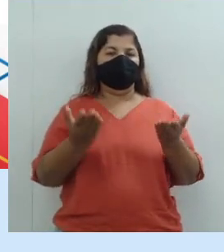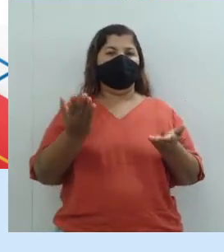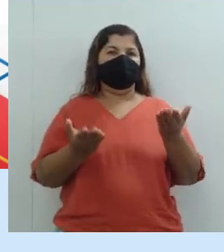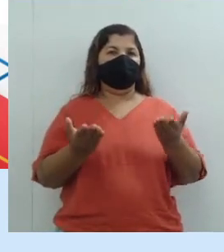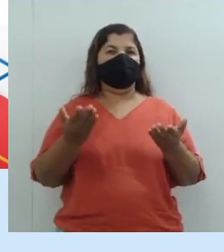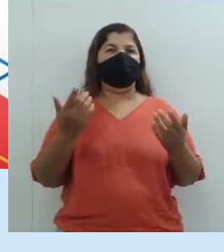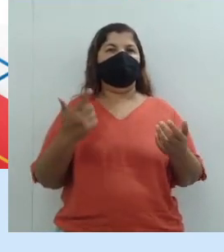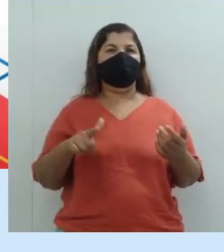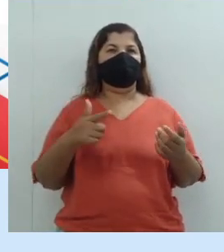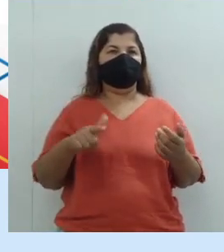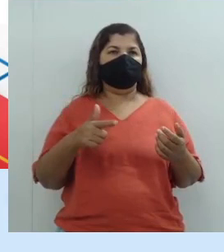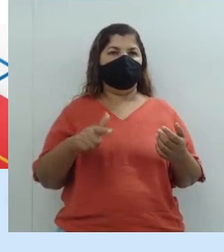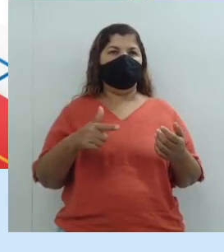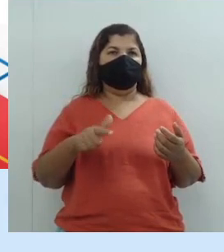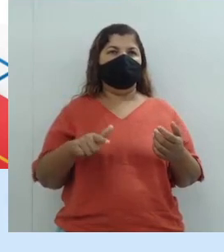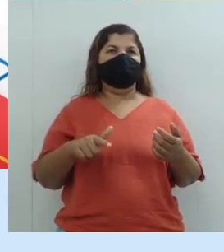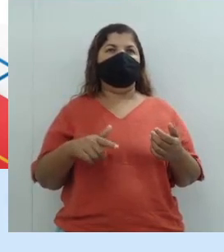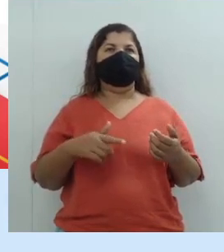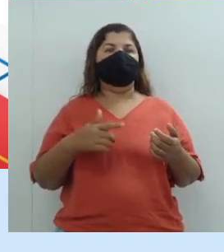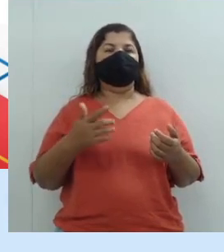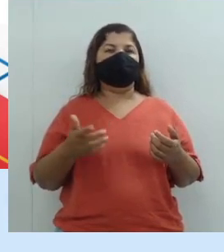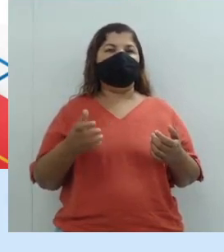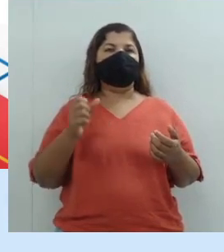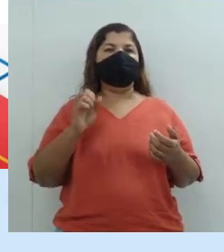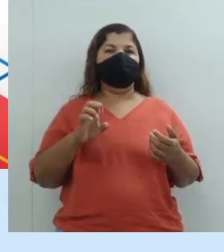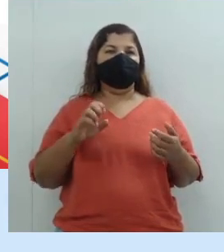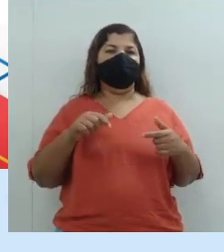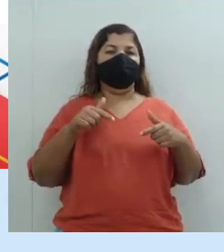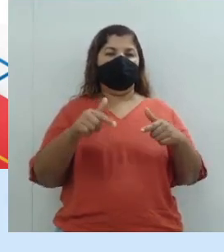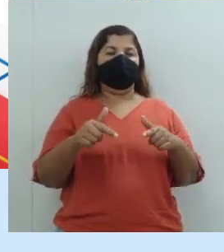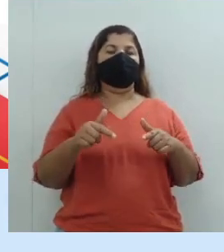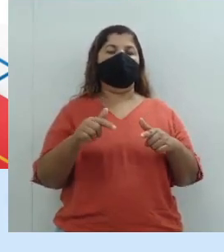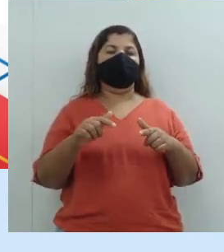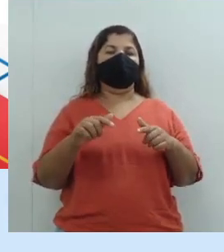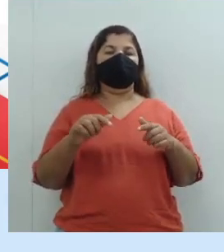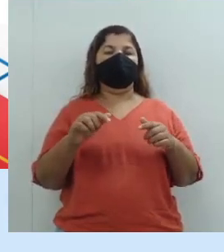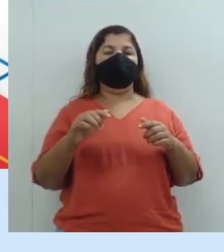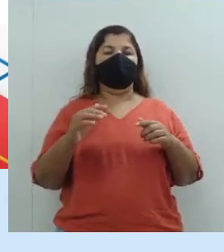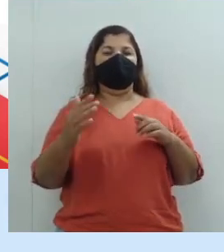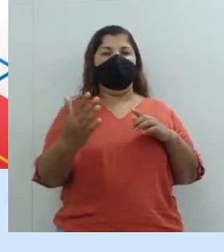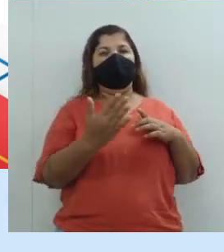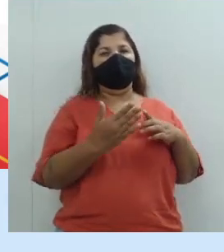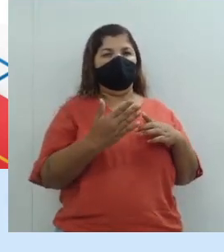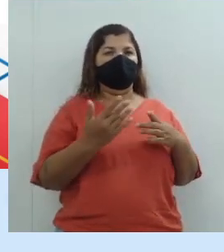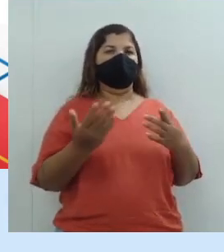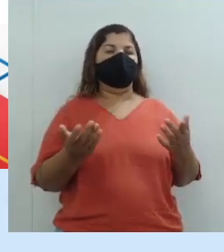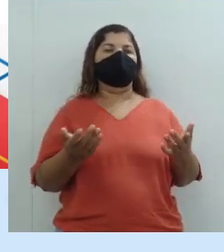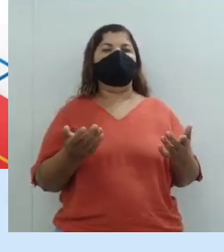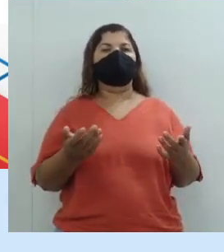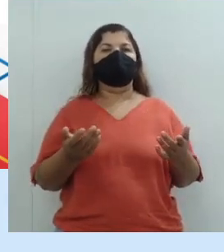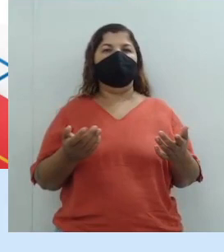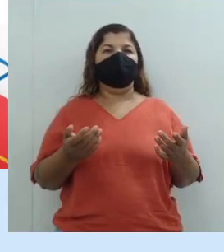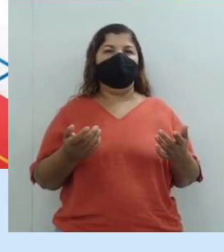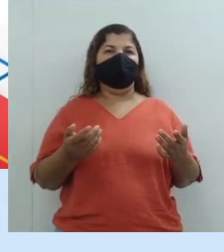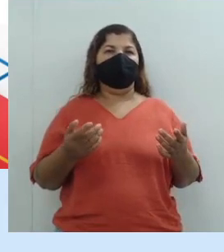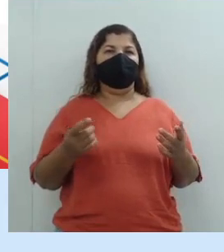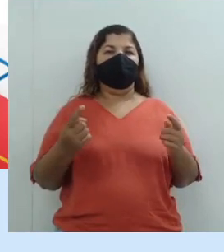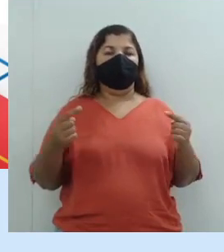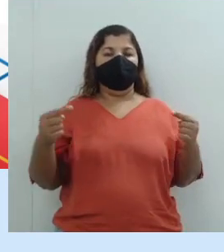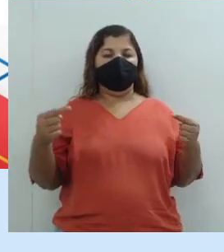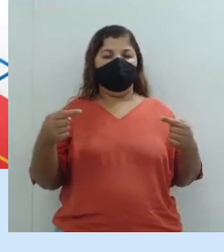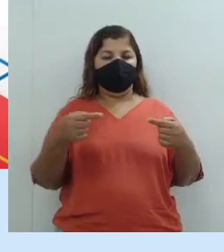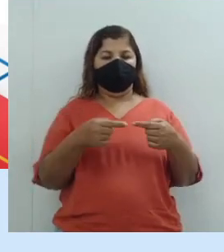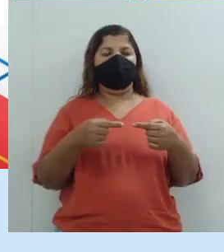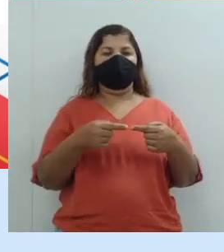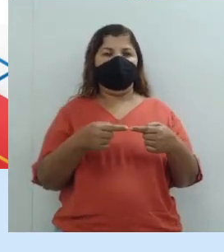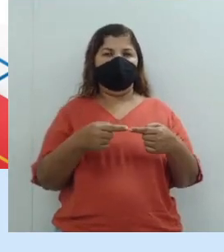essa imagem, você pergunta, tá certo, se ação e reação, elas atuam, né, as forças acontecem